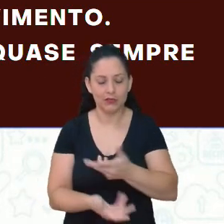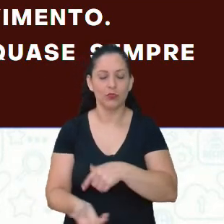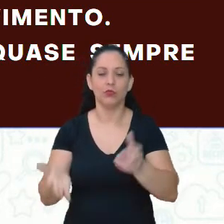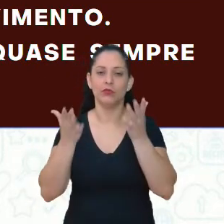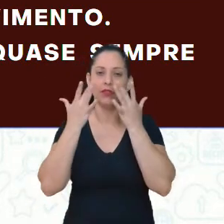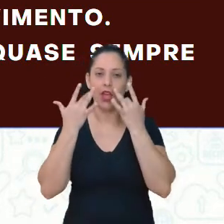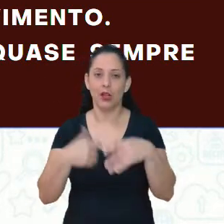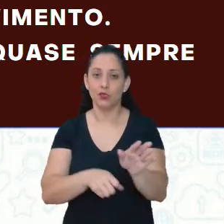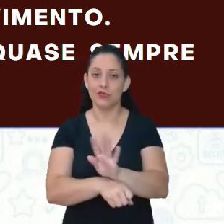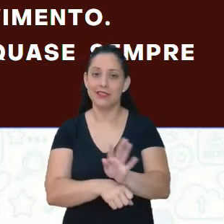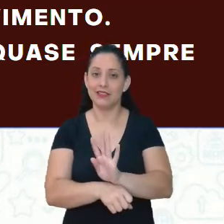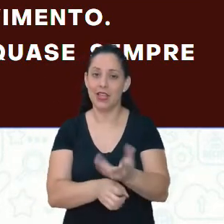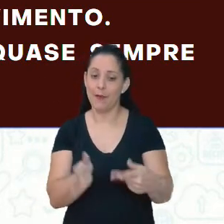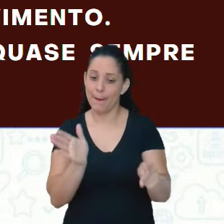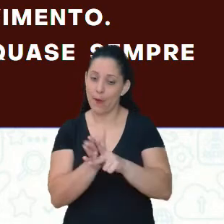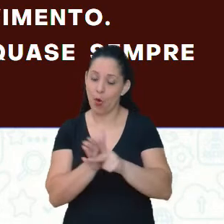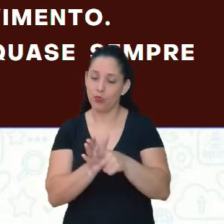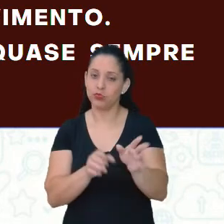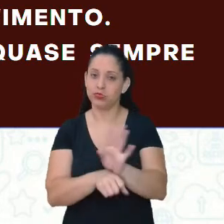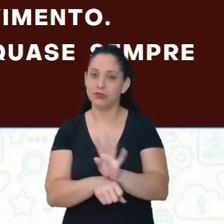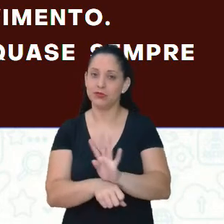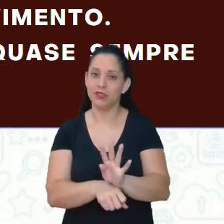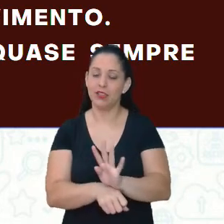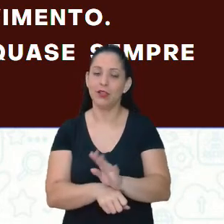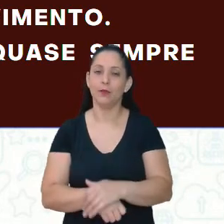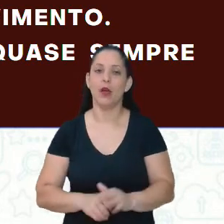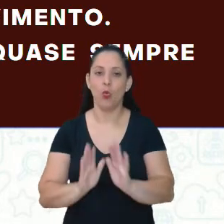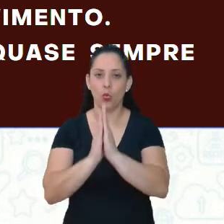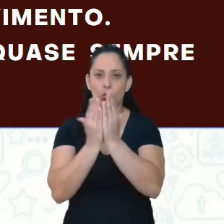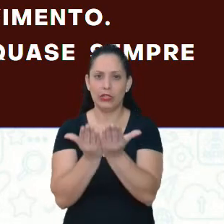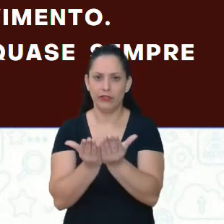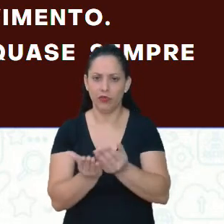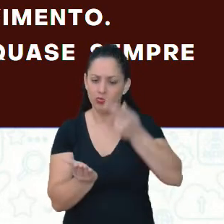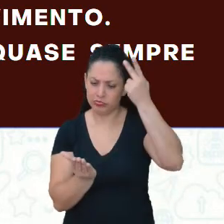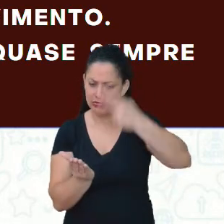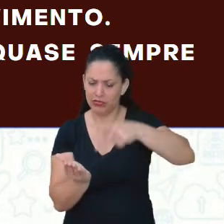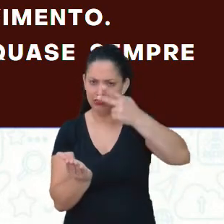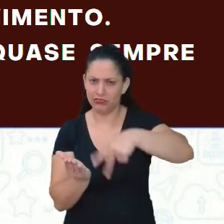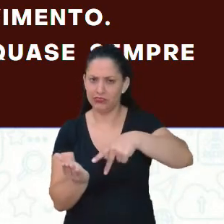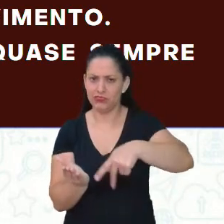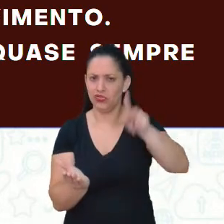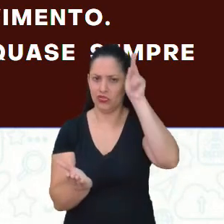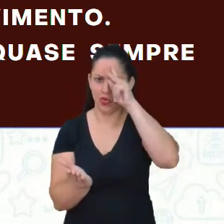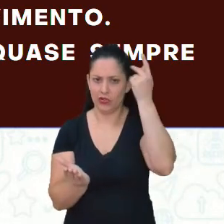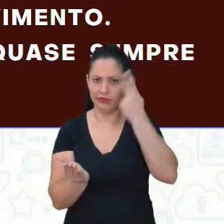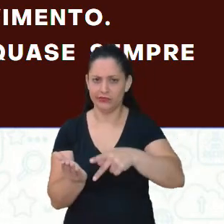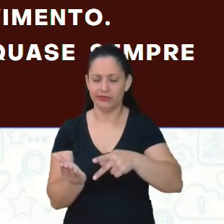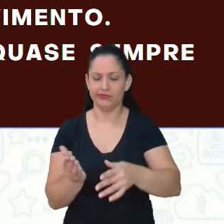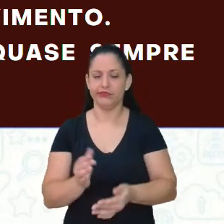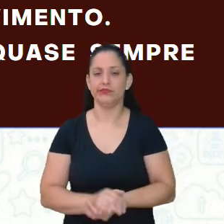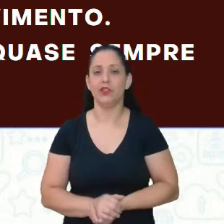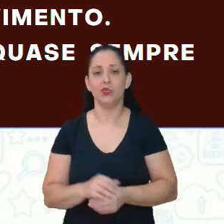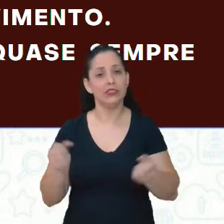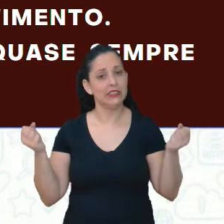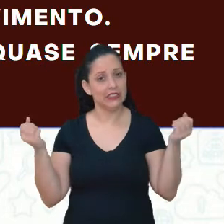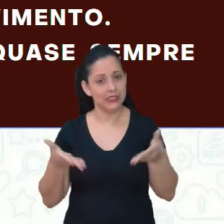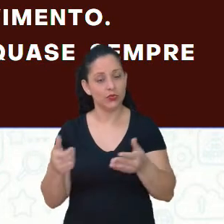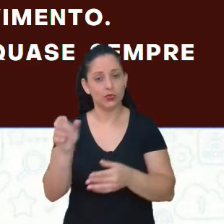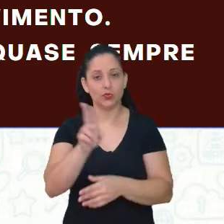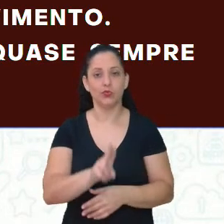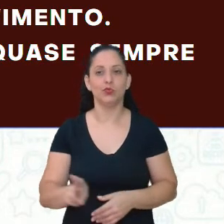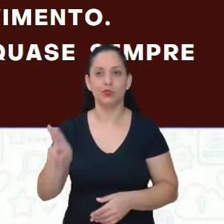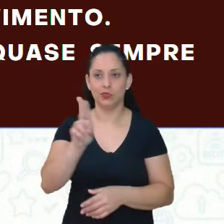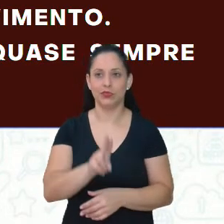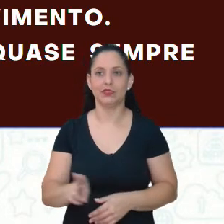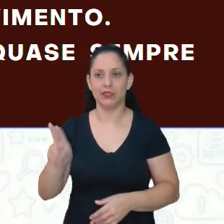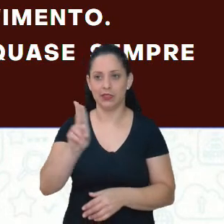Quando o cinema fala de cinema, quando um livro fala de livro. De livros. Então, a gente está aí utilizando Por isso essa